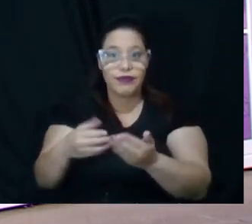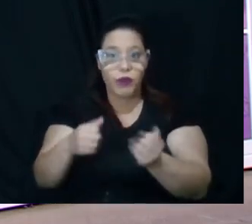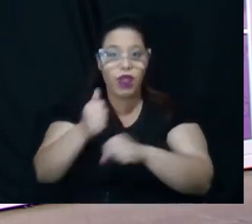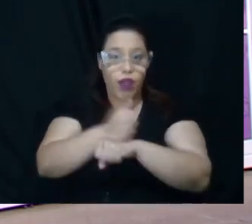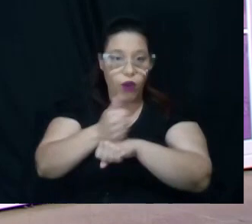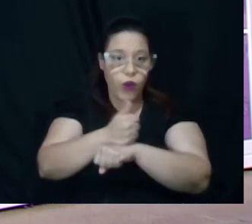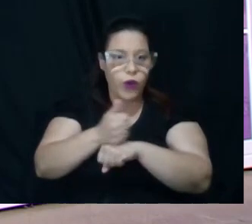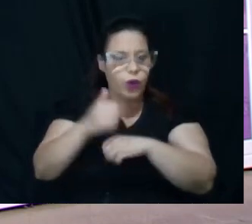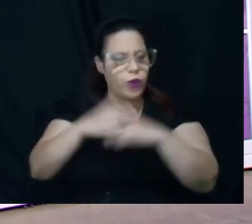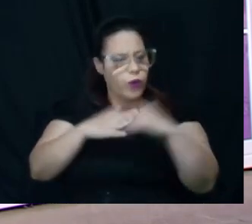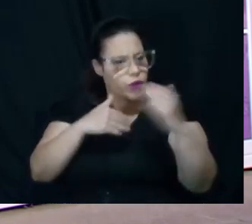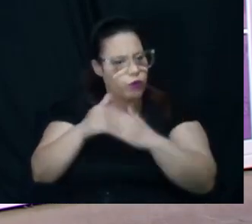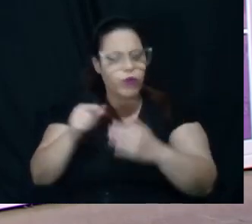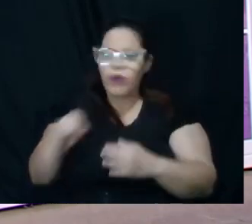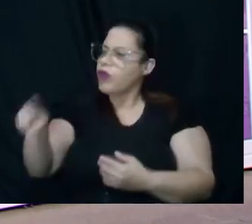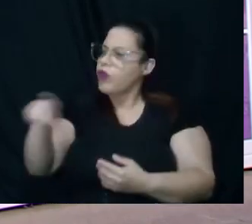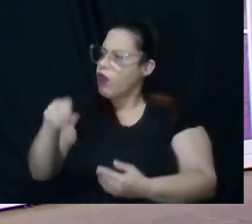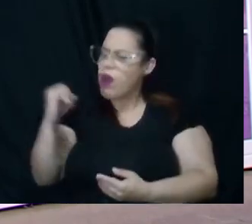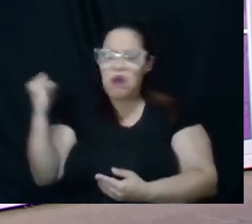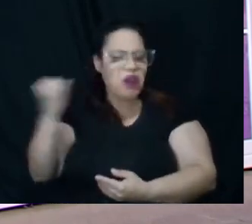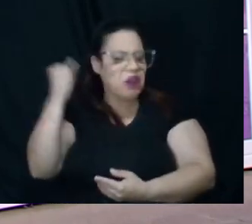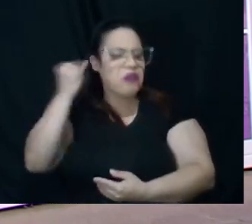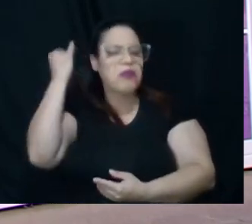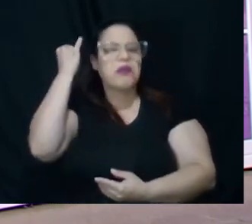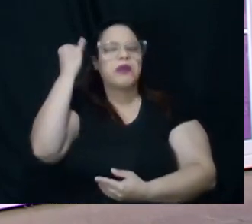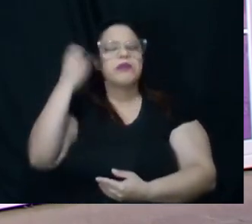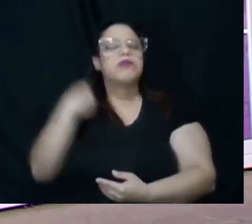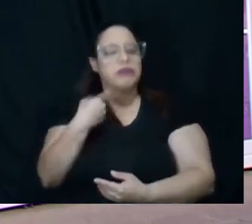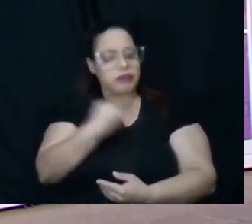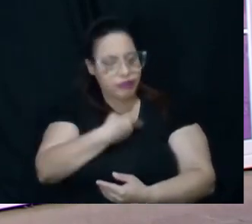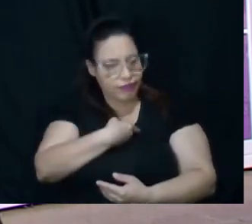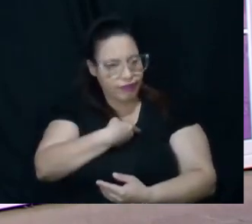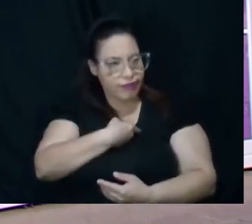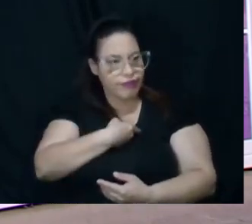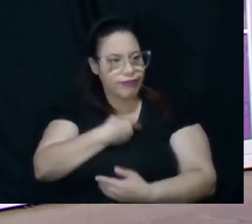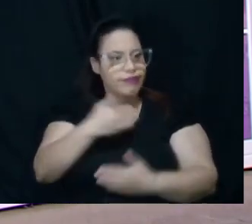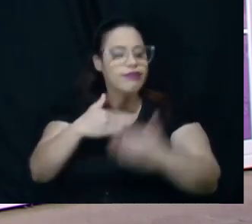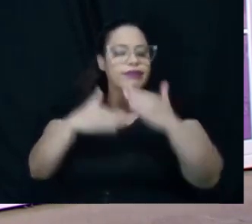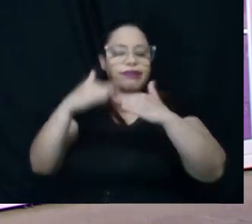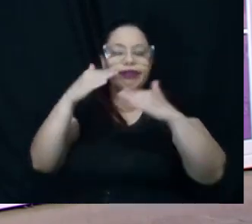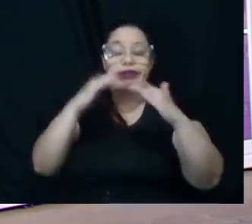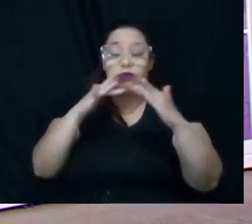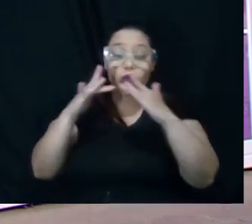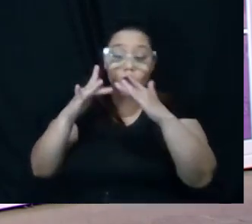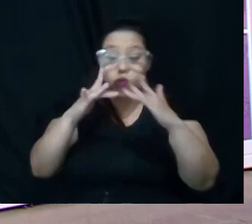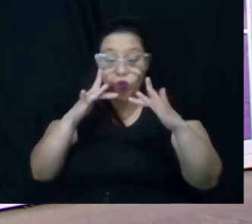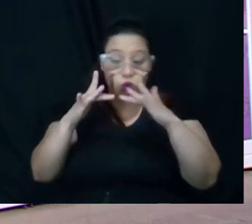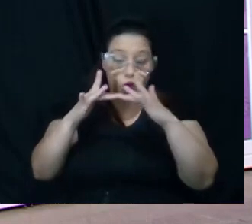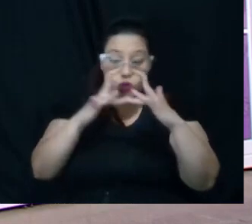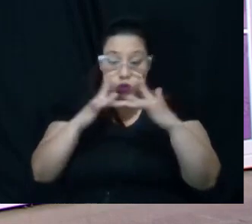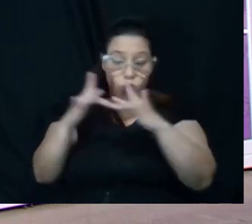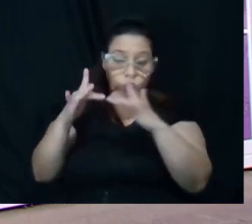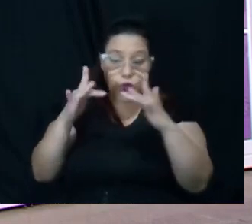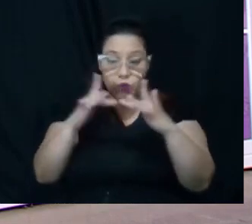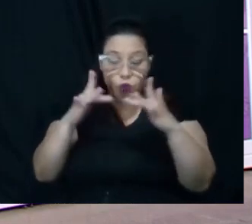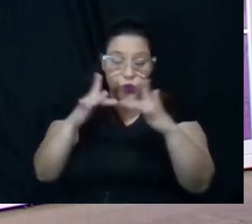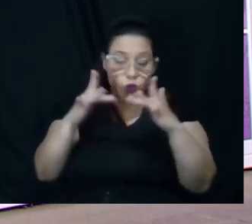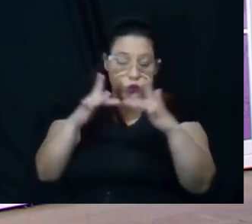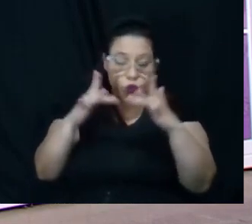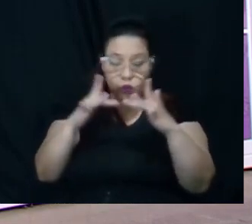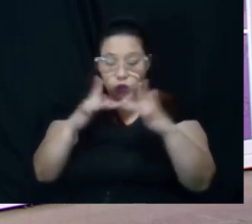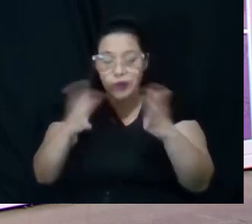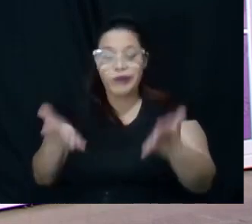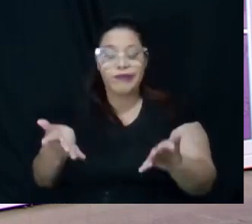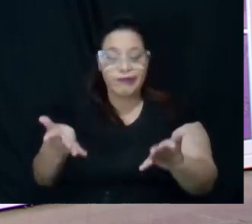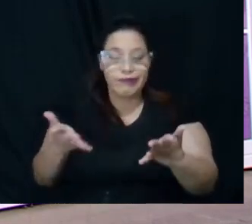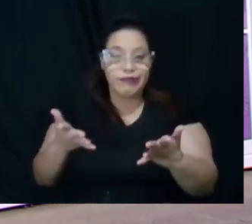formação deles que é a coisa mais importante né pra gente e quanto mais interagirem nos Laboratórios frequentarem os